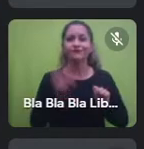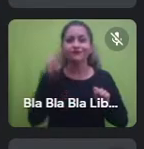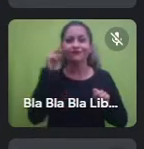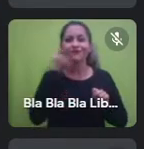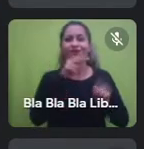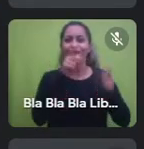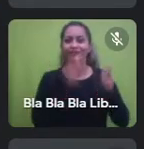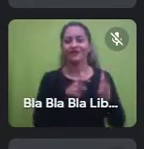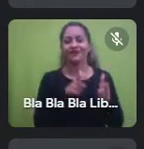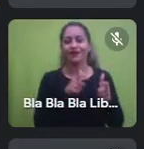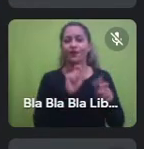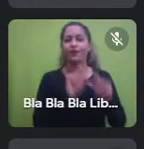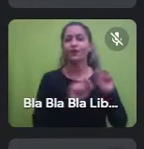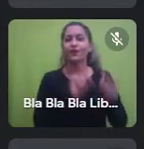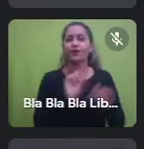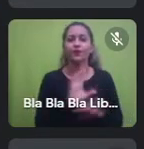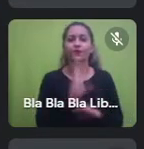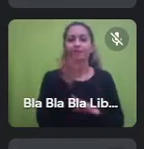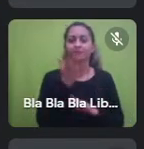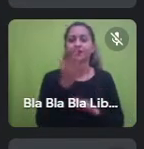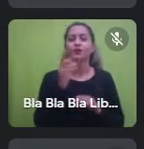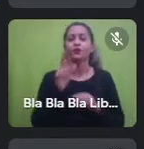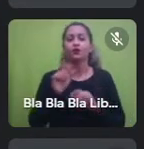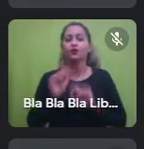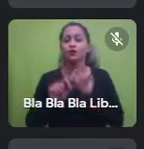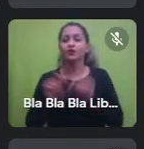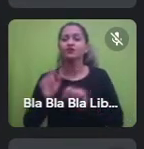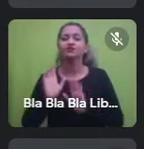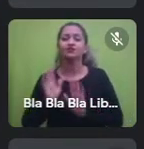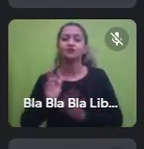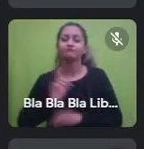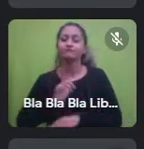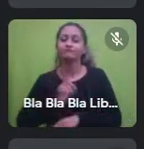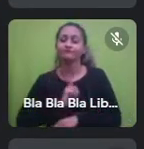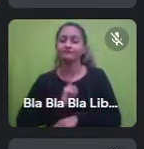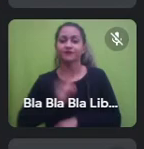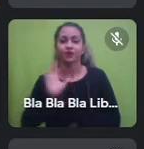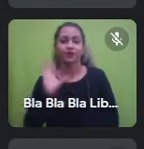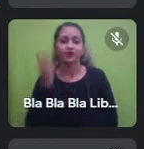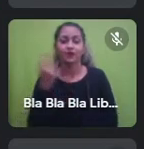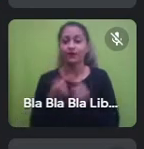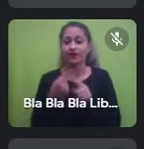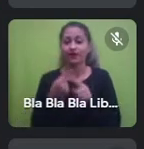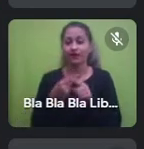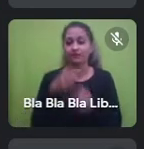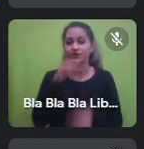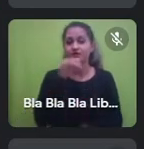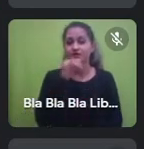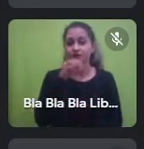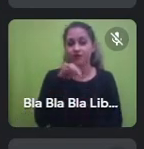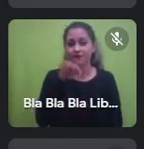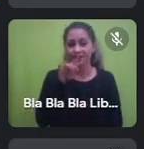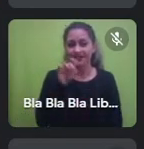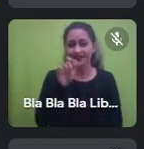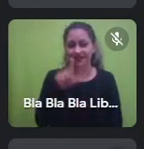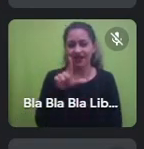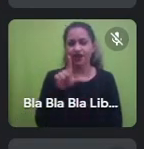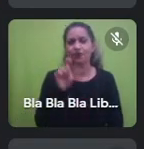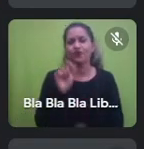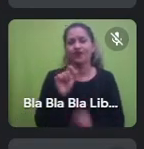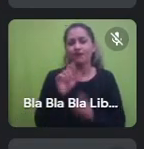que aconteceu, o que está acontecendo. Por quê? No caso dos metais, esse processo de